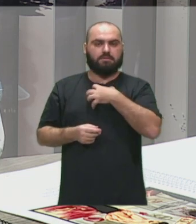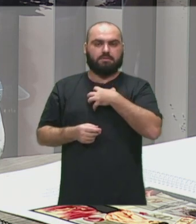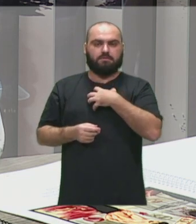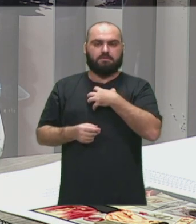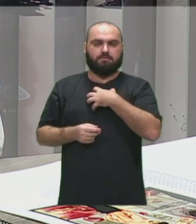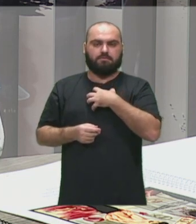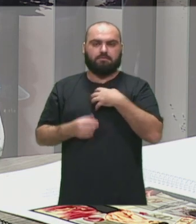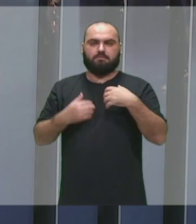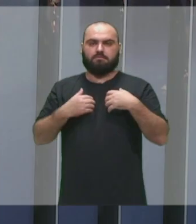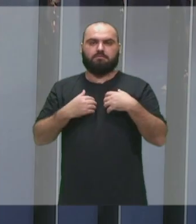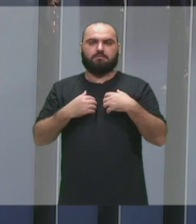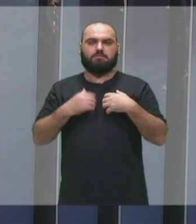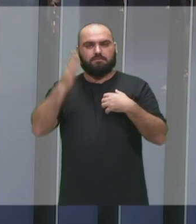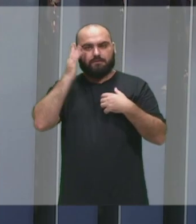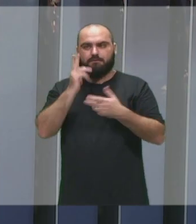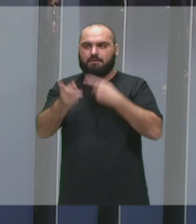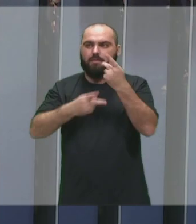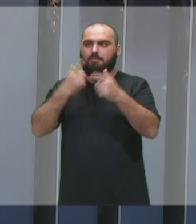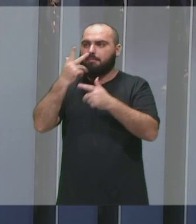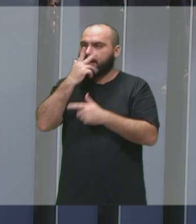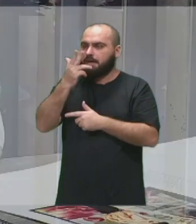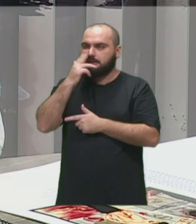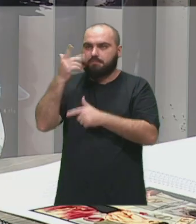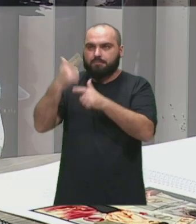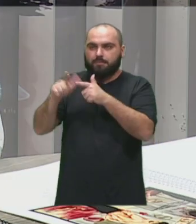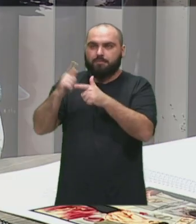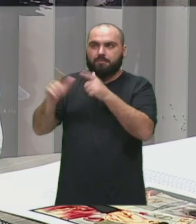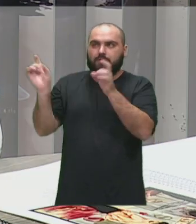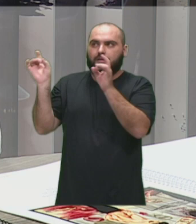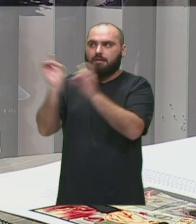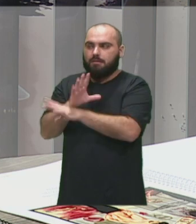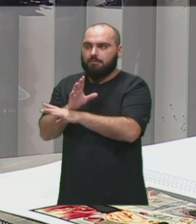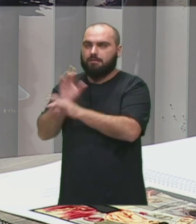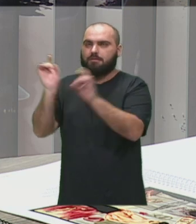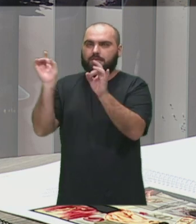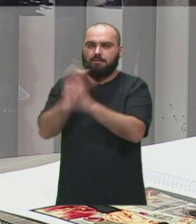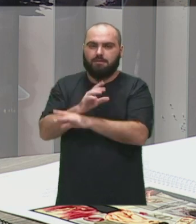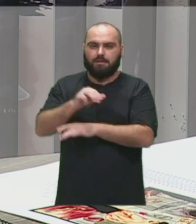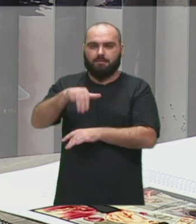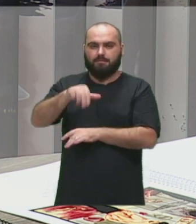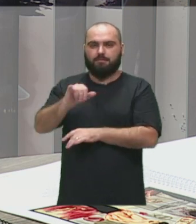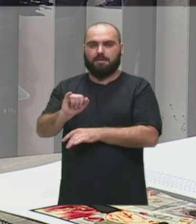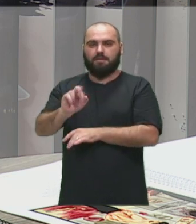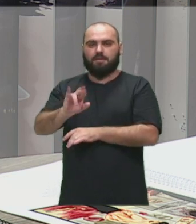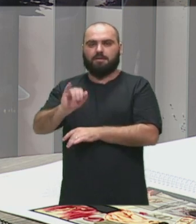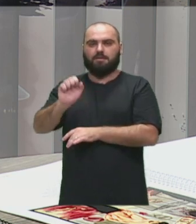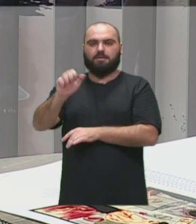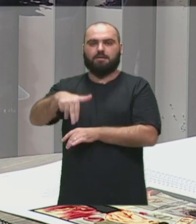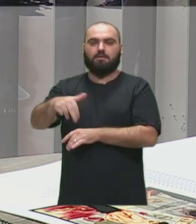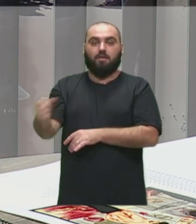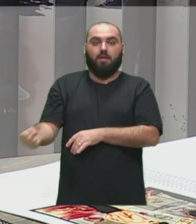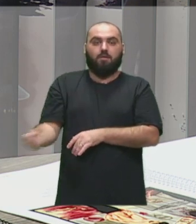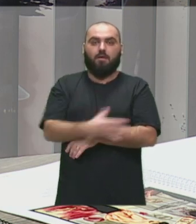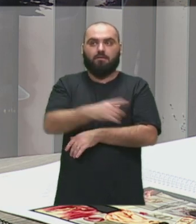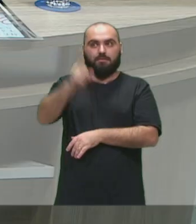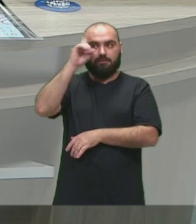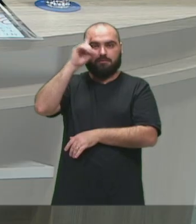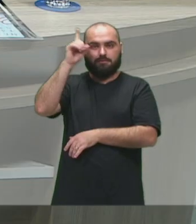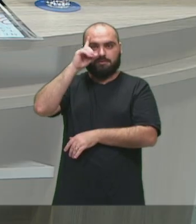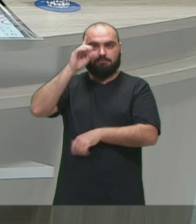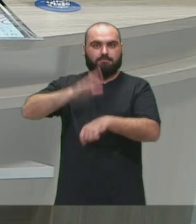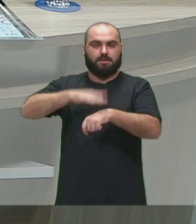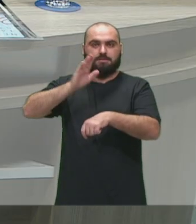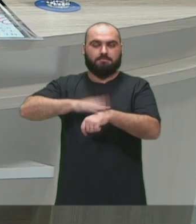ferida ficasse para trás. E a Miriam nova se reconstrói a cada dia. E